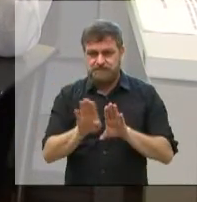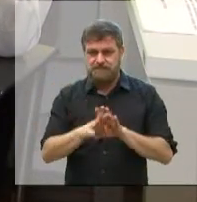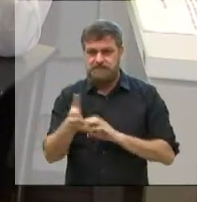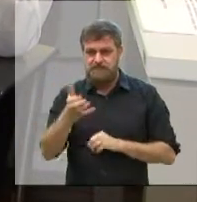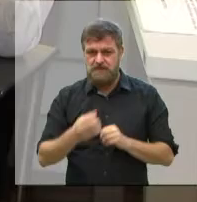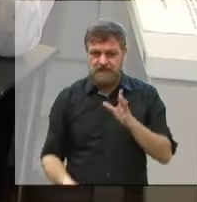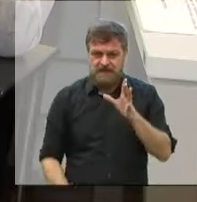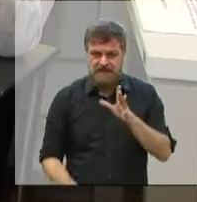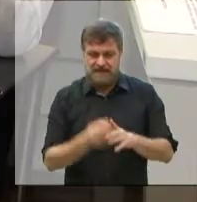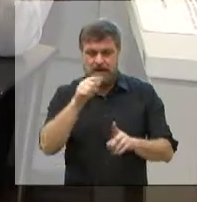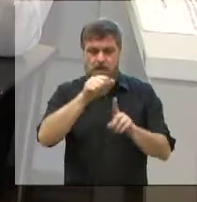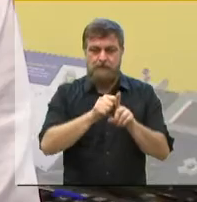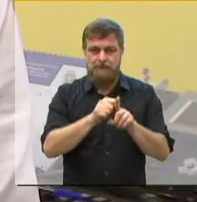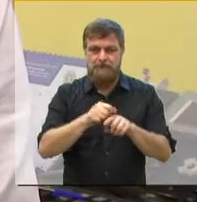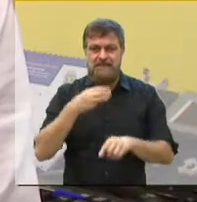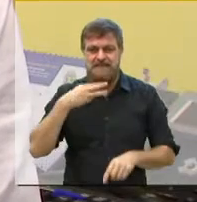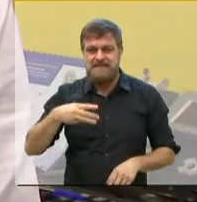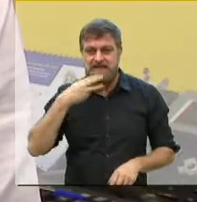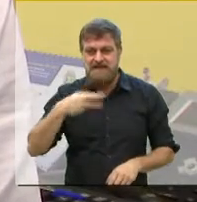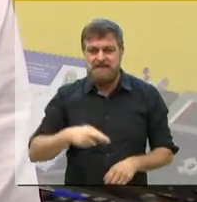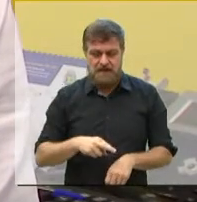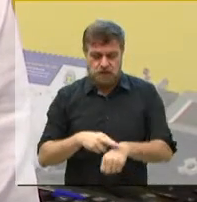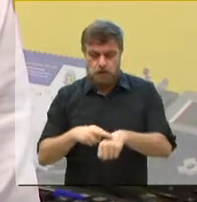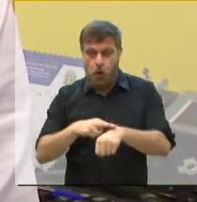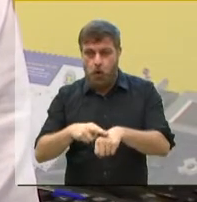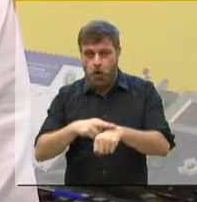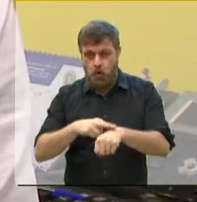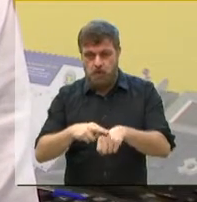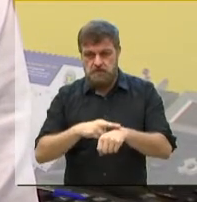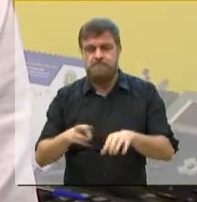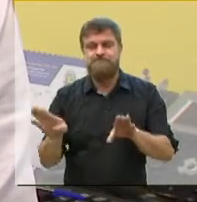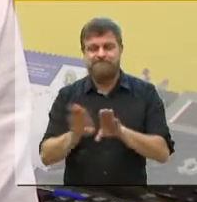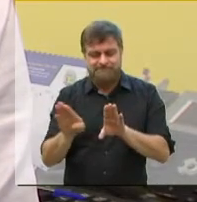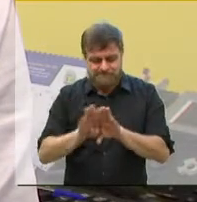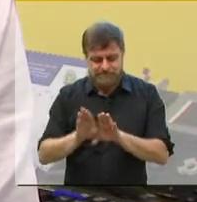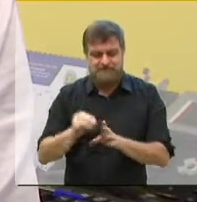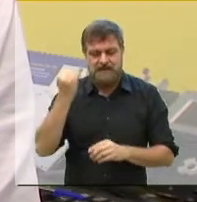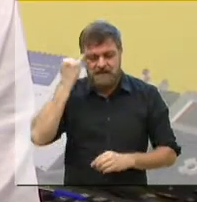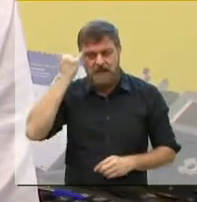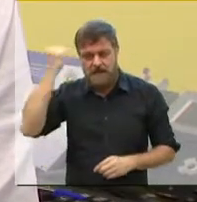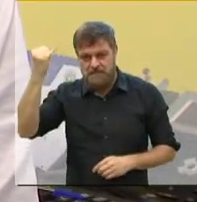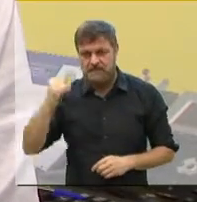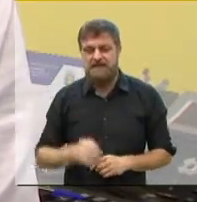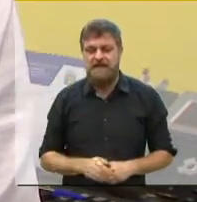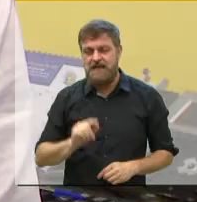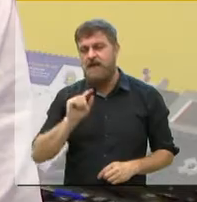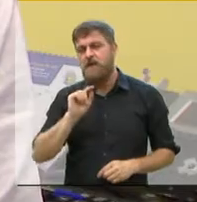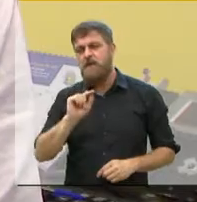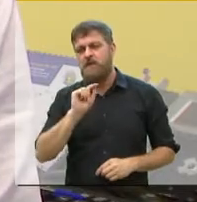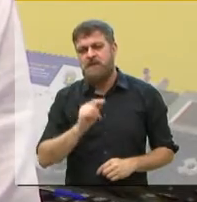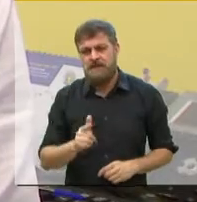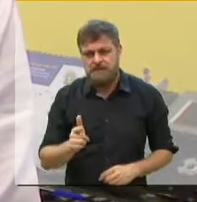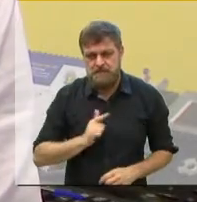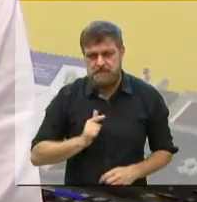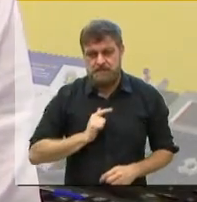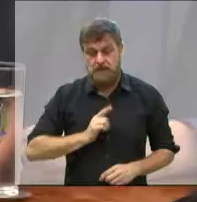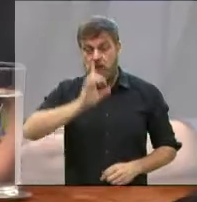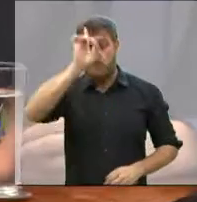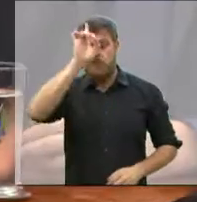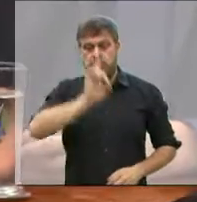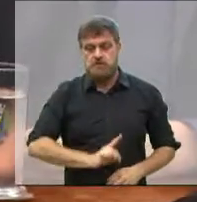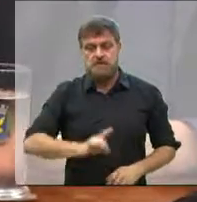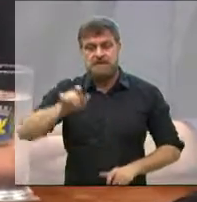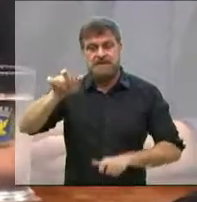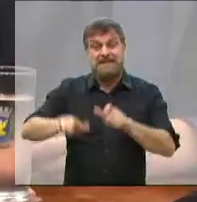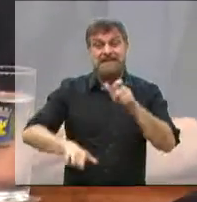o Março Roxo? Então, essa é uma outra demanda que eu tenho, que é o direito, né,